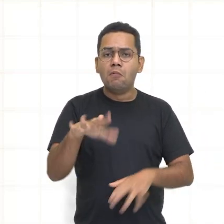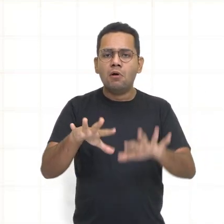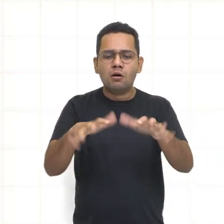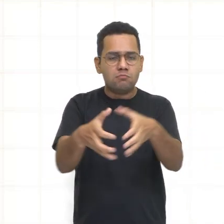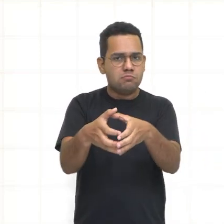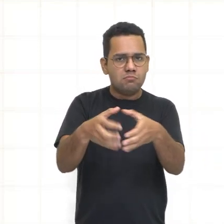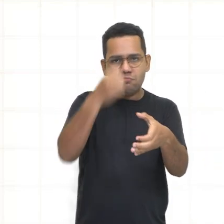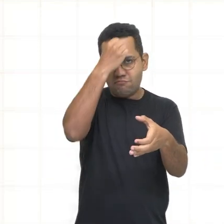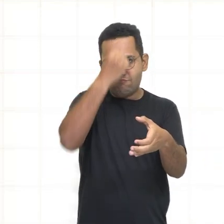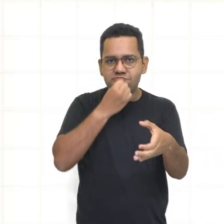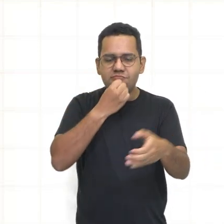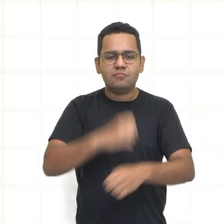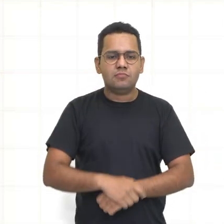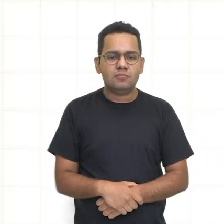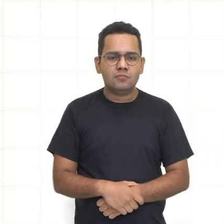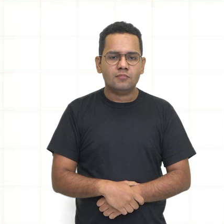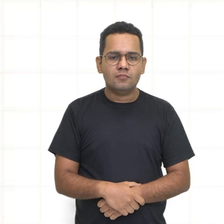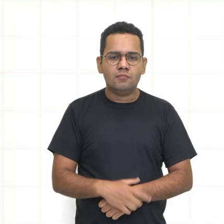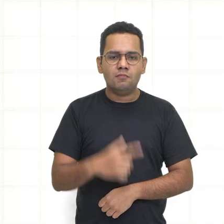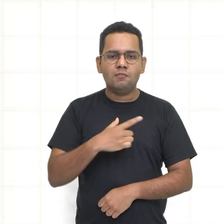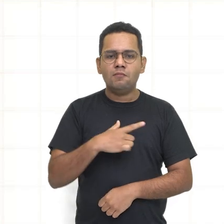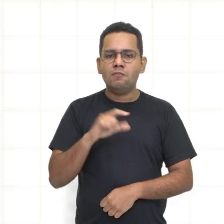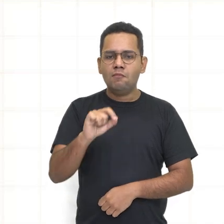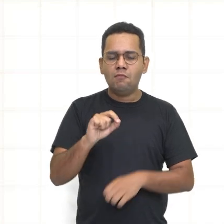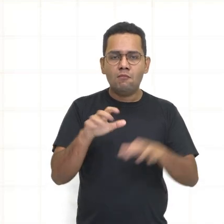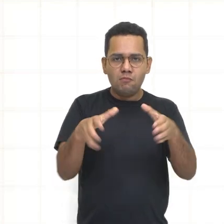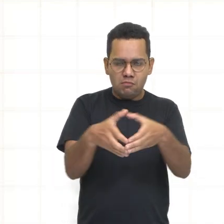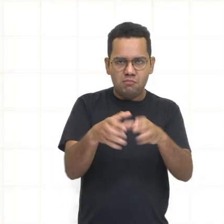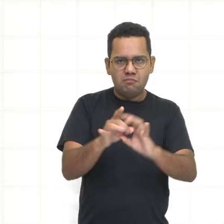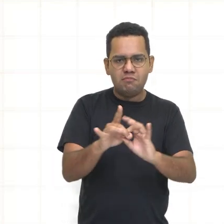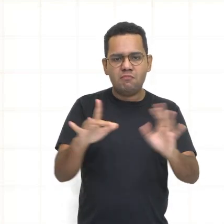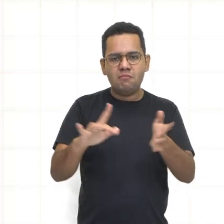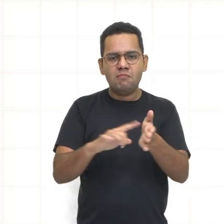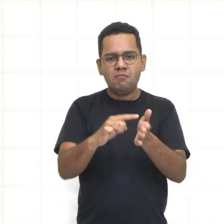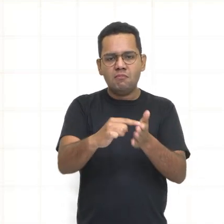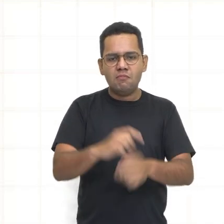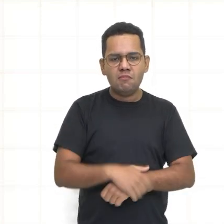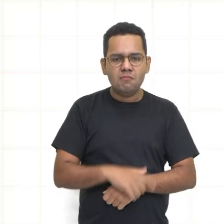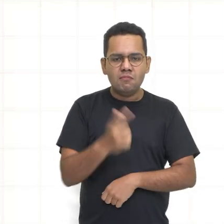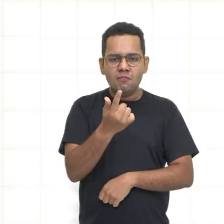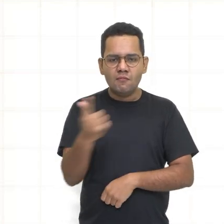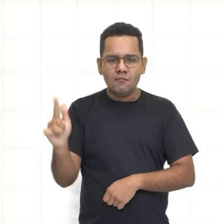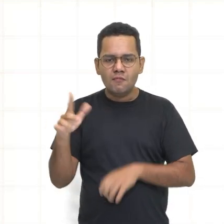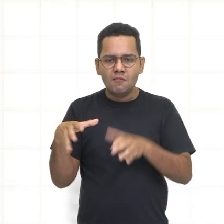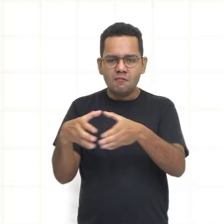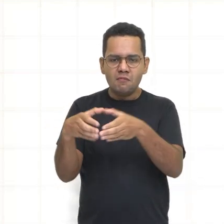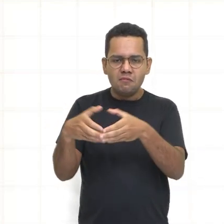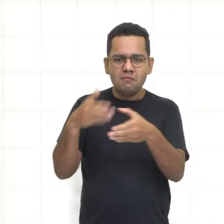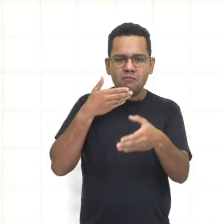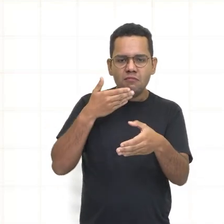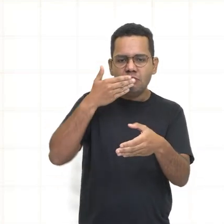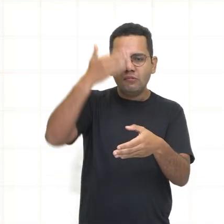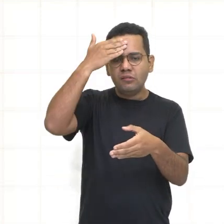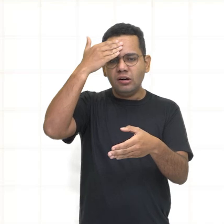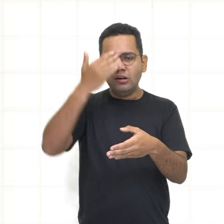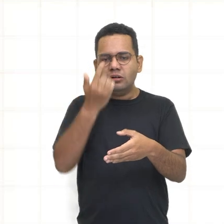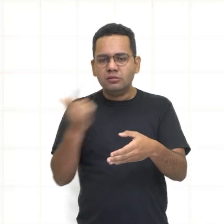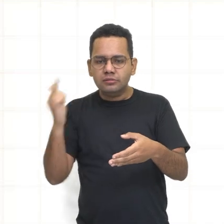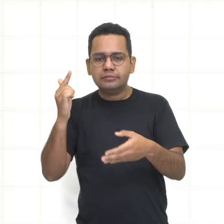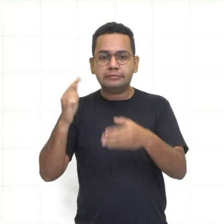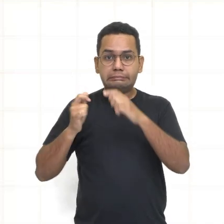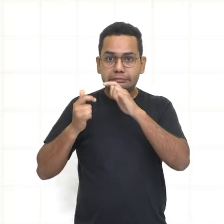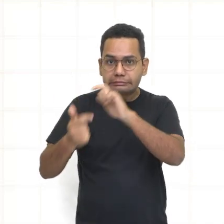de grupos rebeldes, que são Exército Livre Sírio e outros grupos islamistas